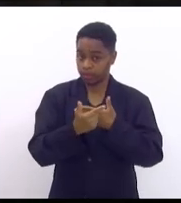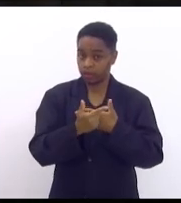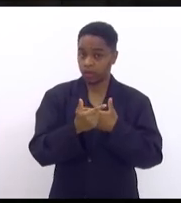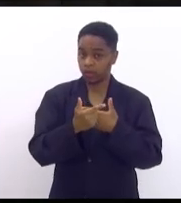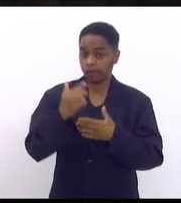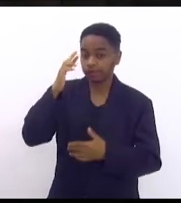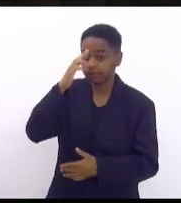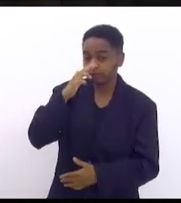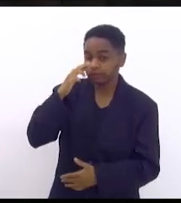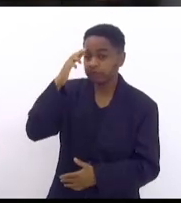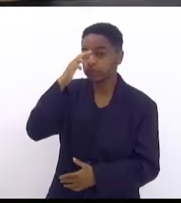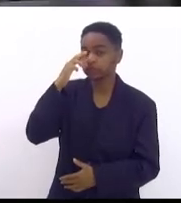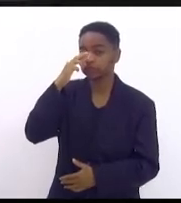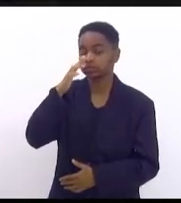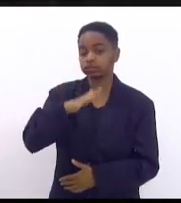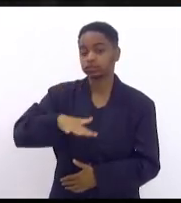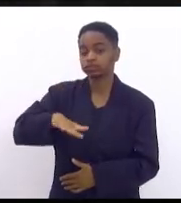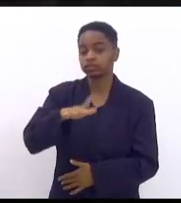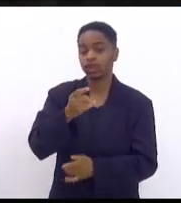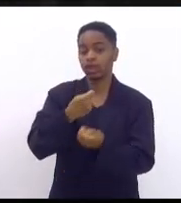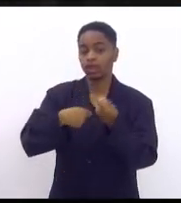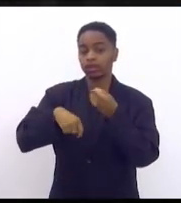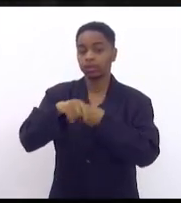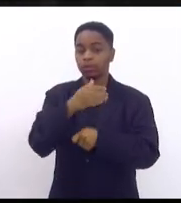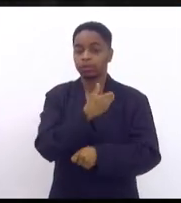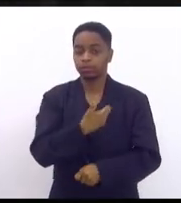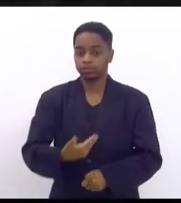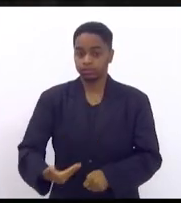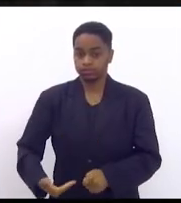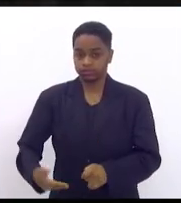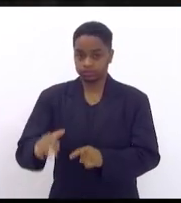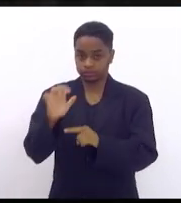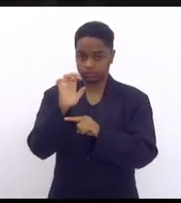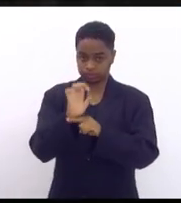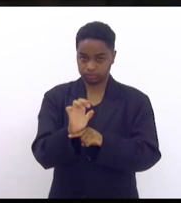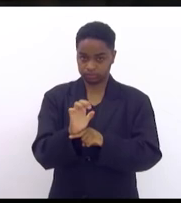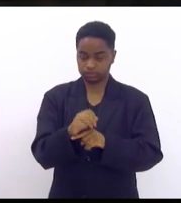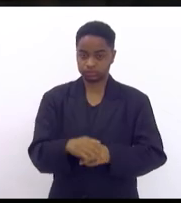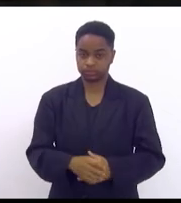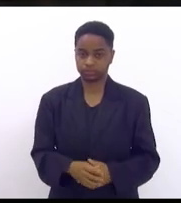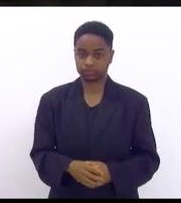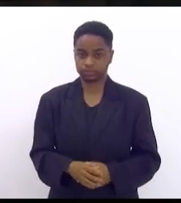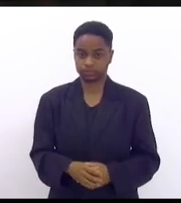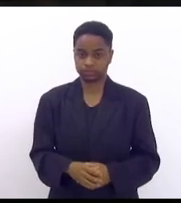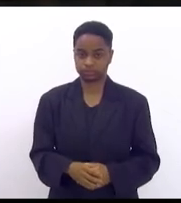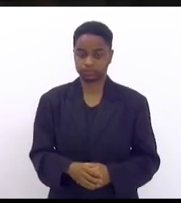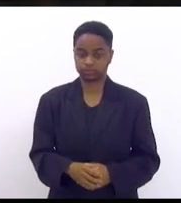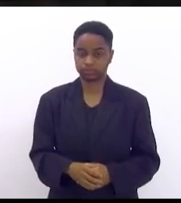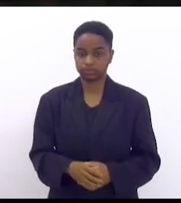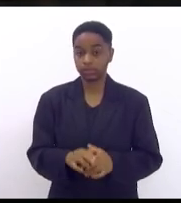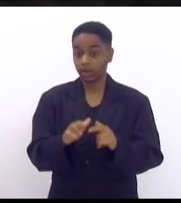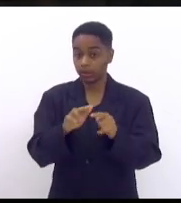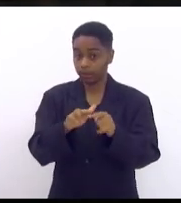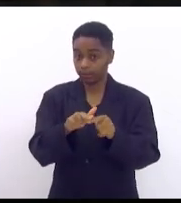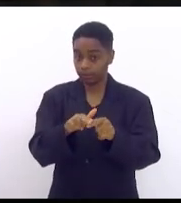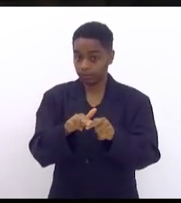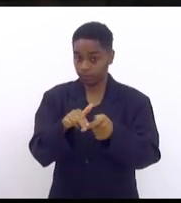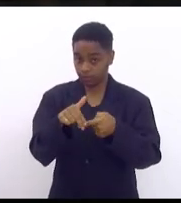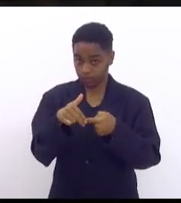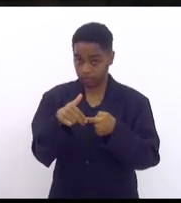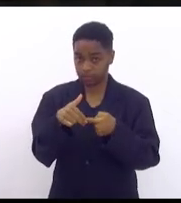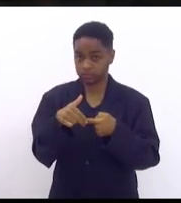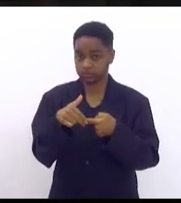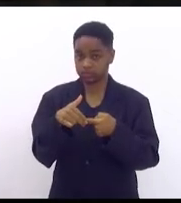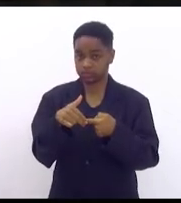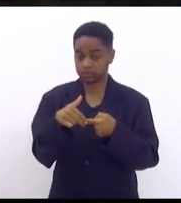fiscalizar a administração pública estadual. Por isso, presidente,